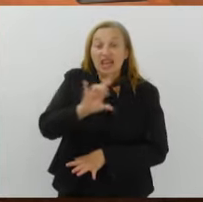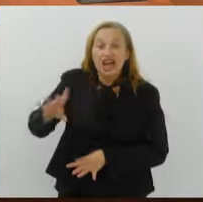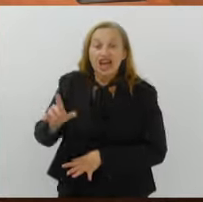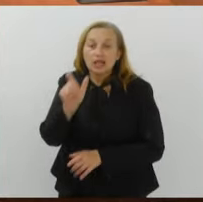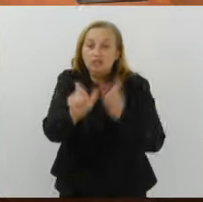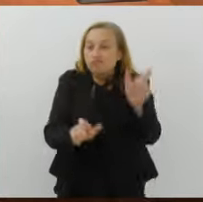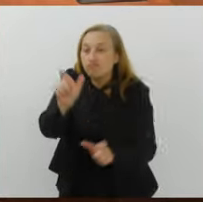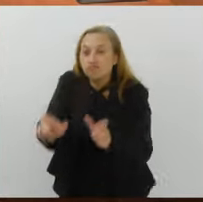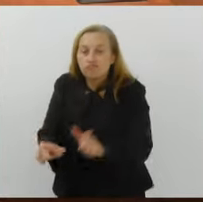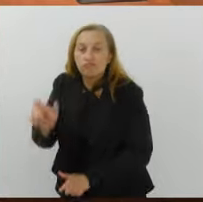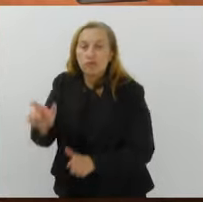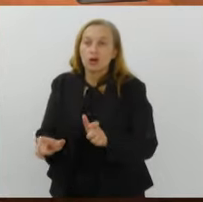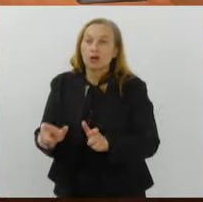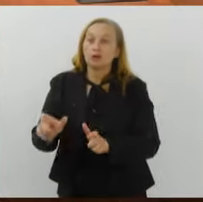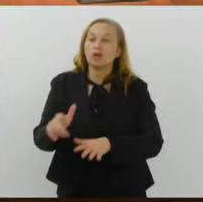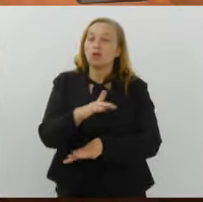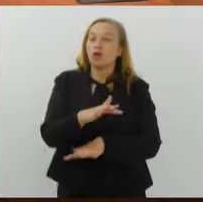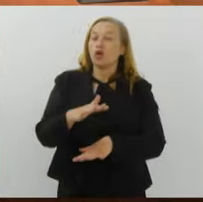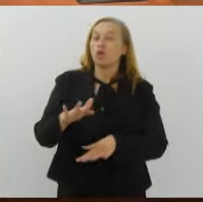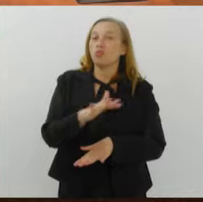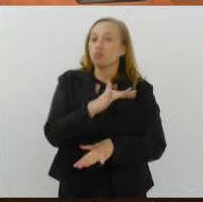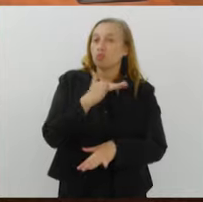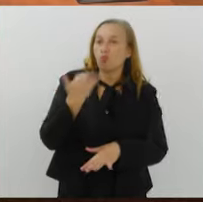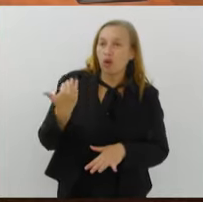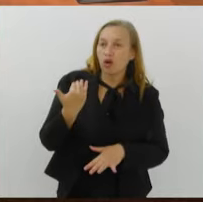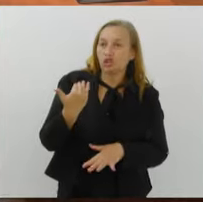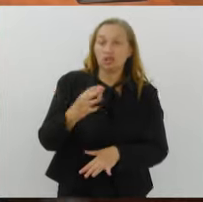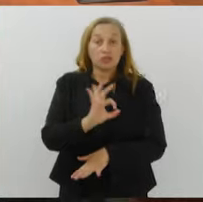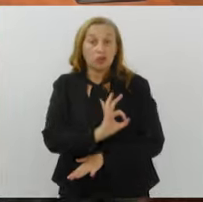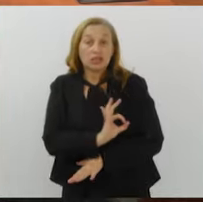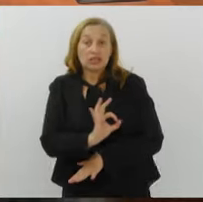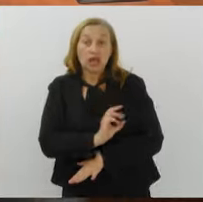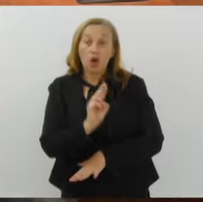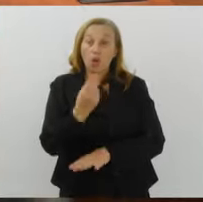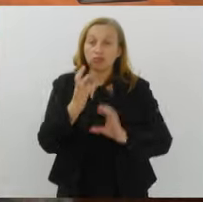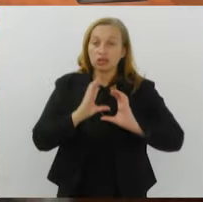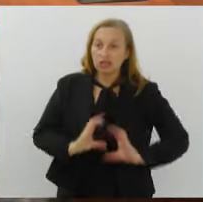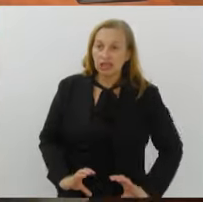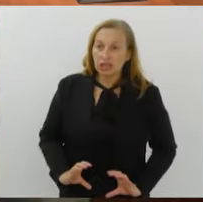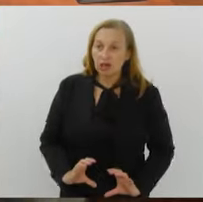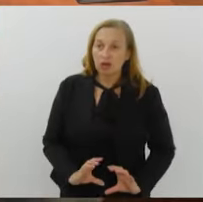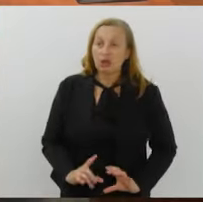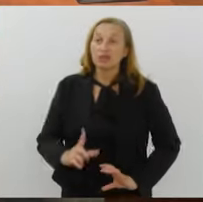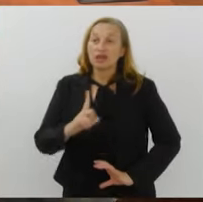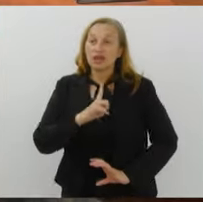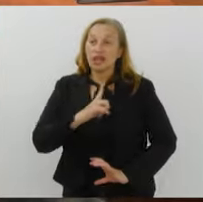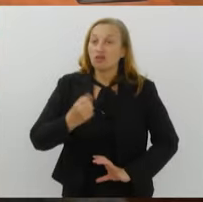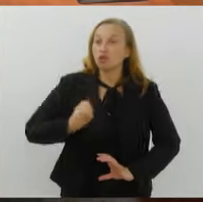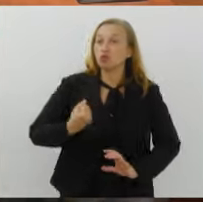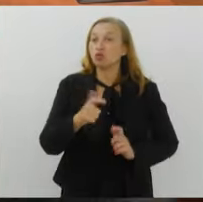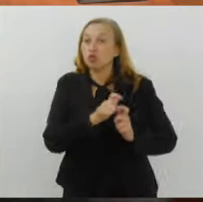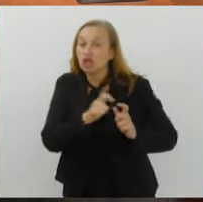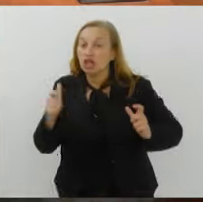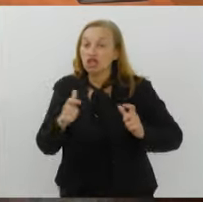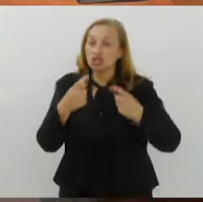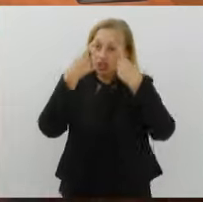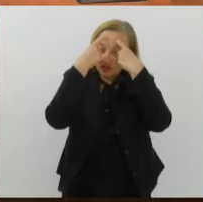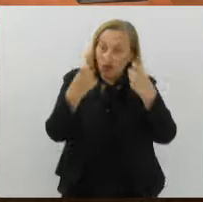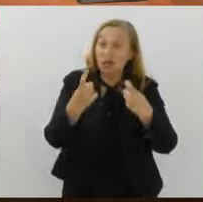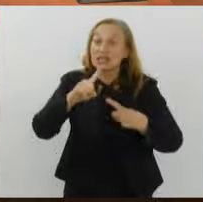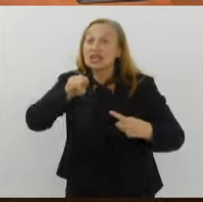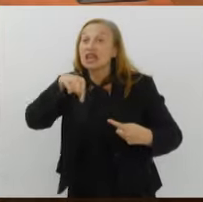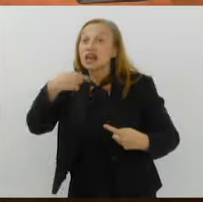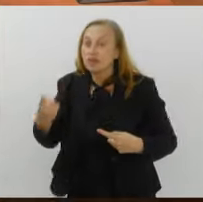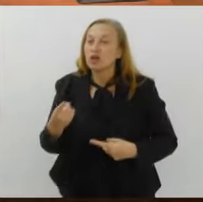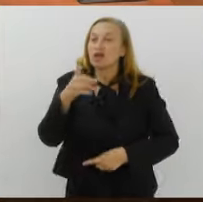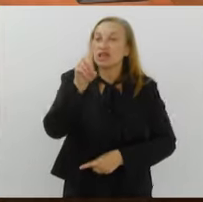de cada cidadão que é baleado, que é assaltado nesse estado, porque houve um aumento da violência depois